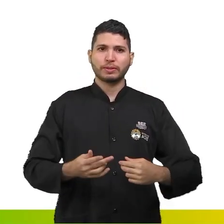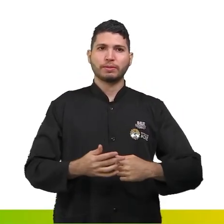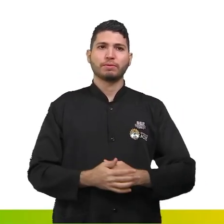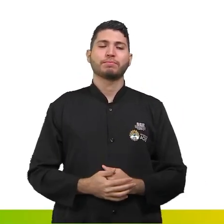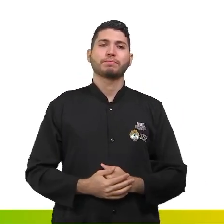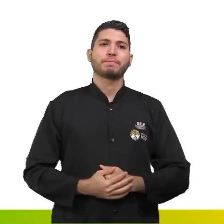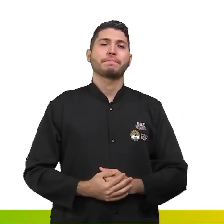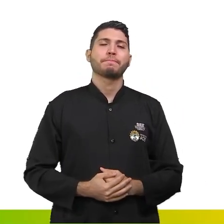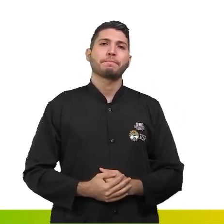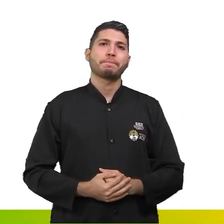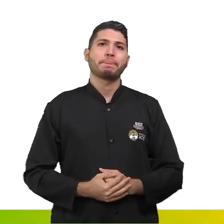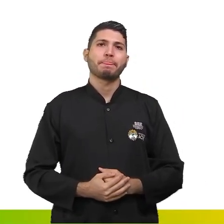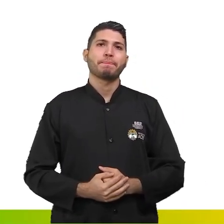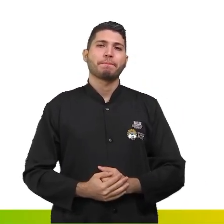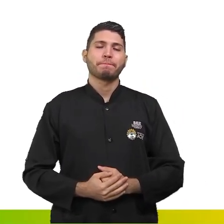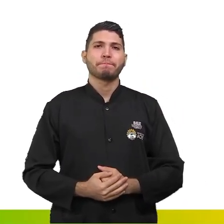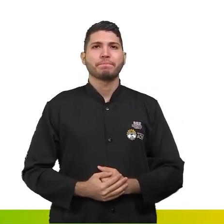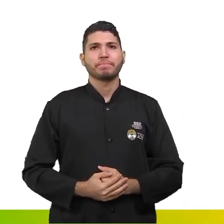seguinte: